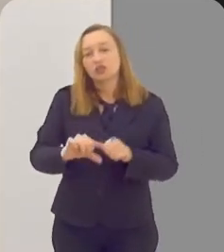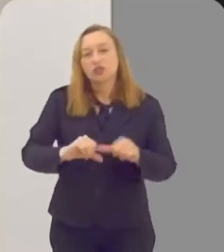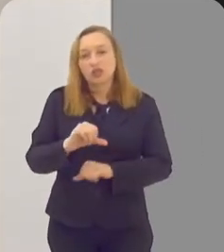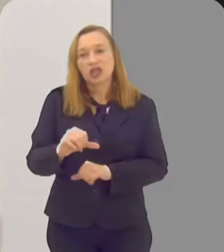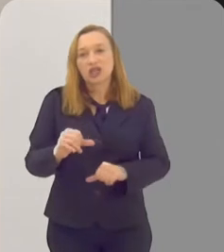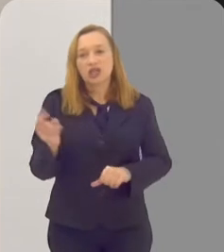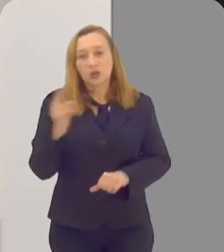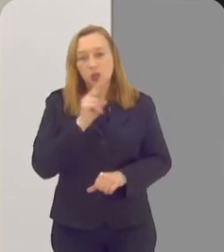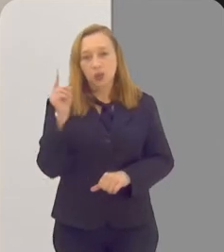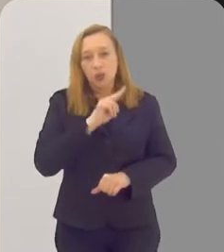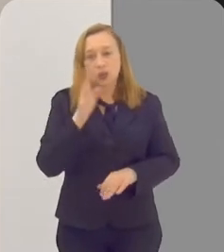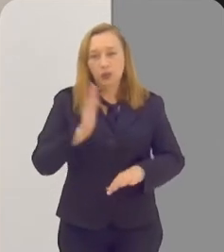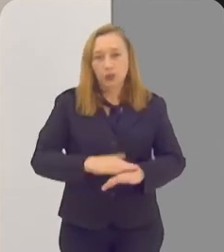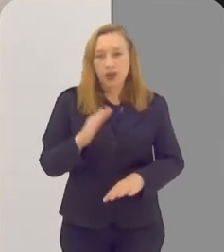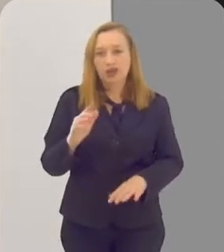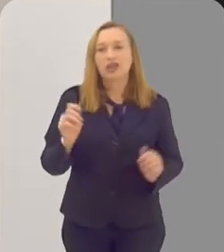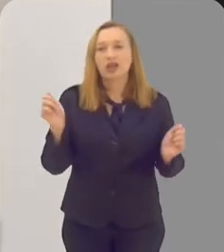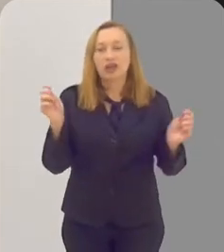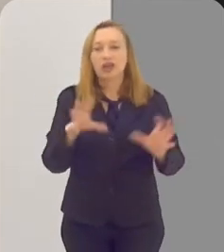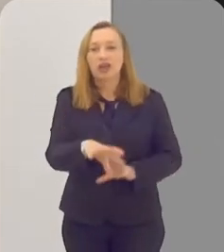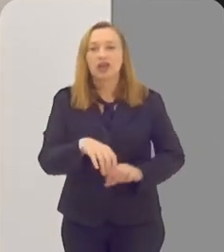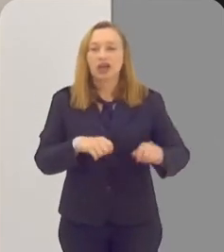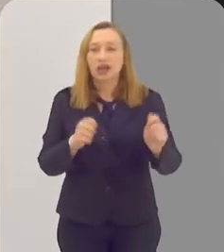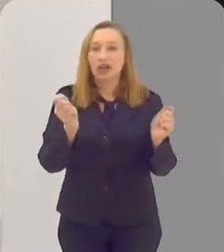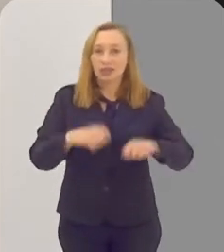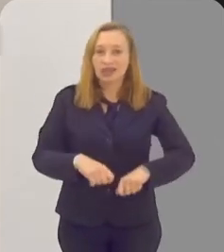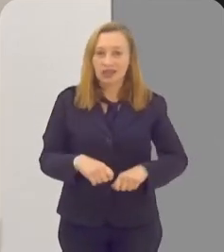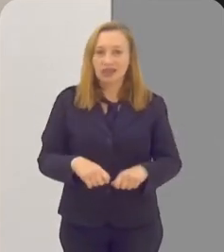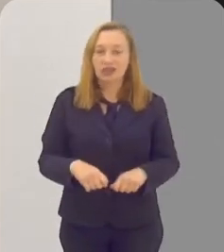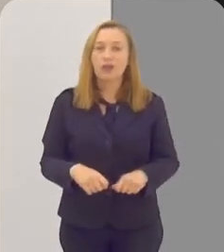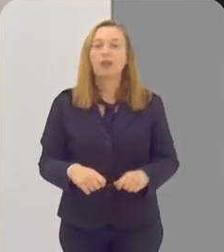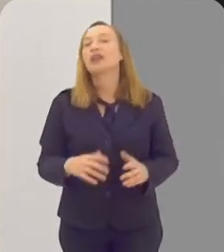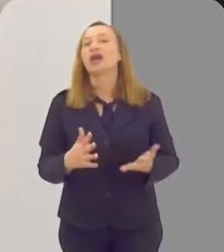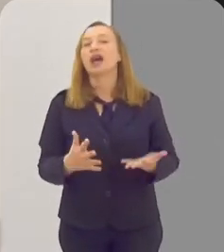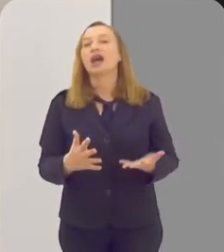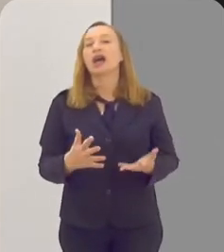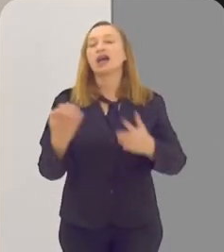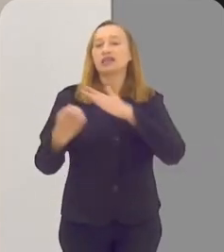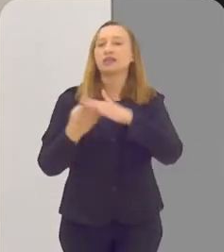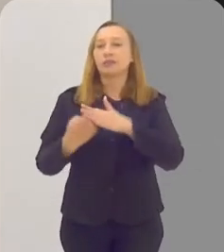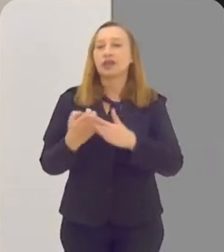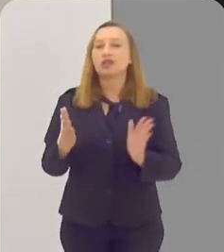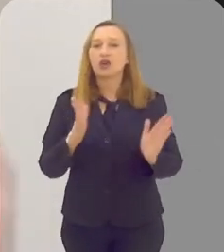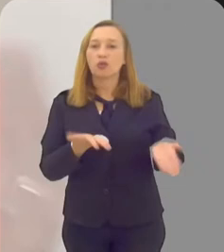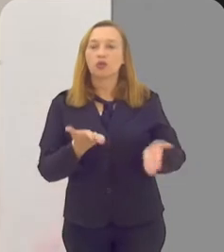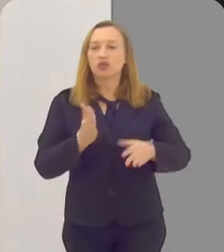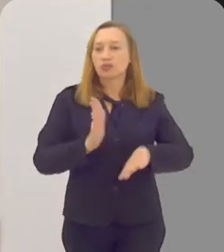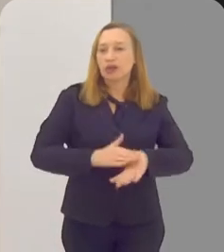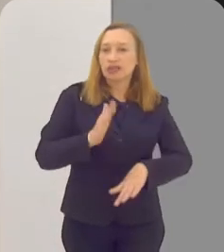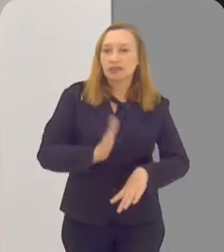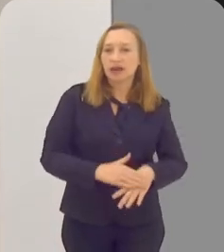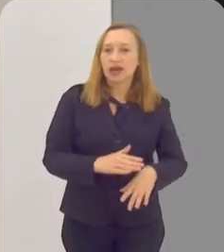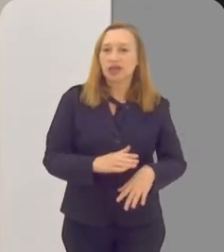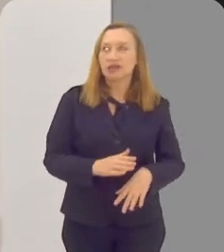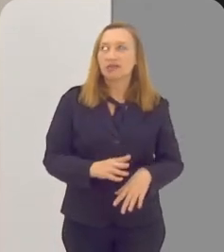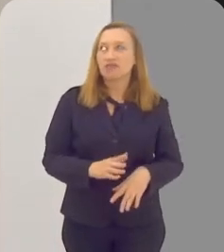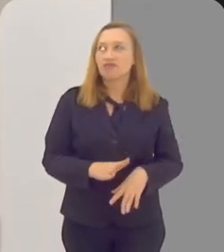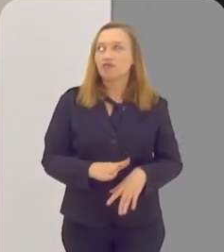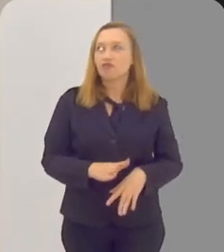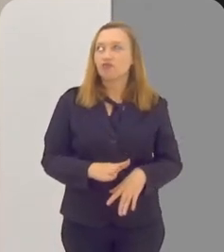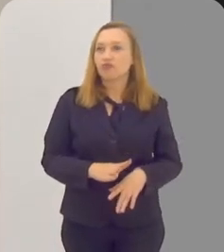mudanças que são cada vez mais aceleradas, é a capacitação indoor, né? As empresas hoje, elas cada vez mais, elas